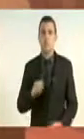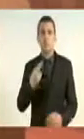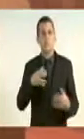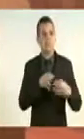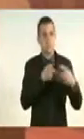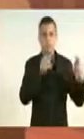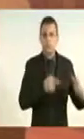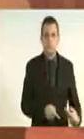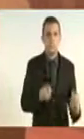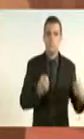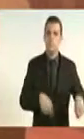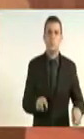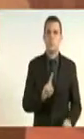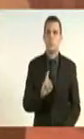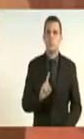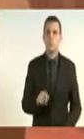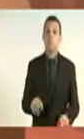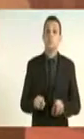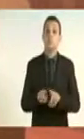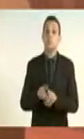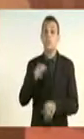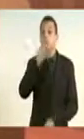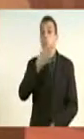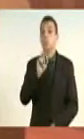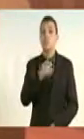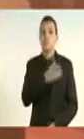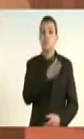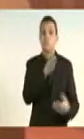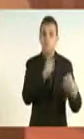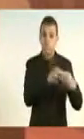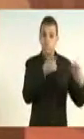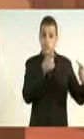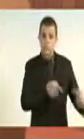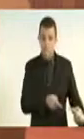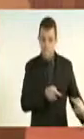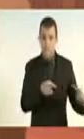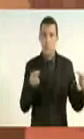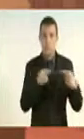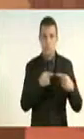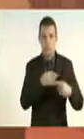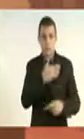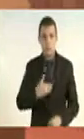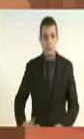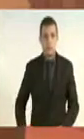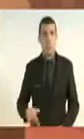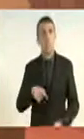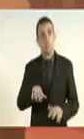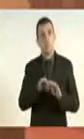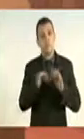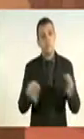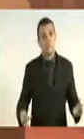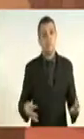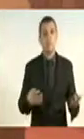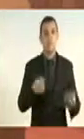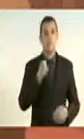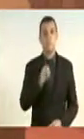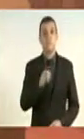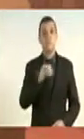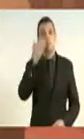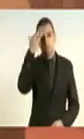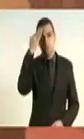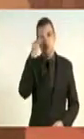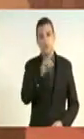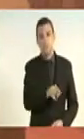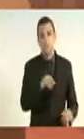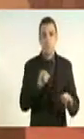como acho também que a oposição, como o governo deve ter, a humildade, se reconhecer que a denúncia